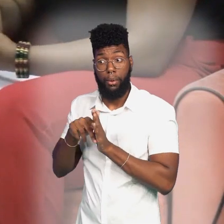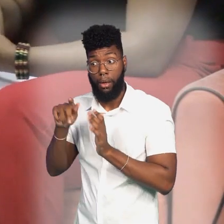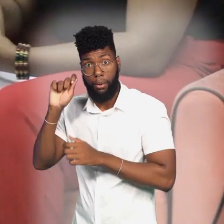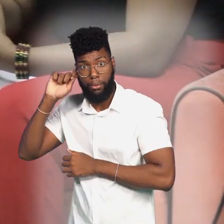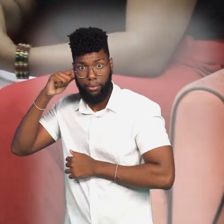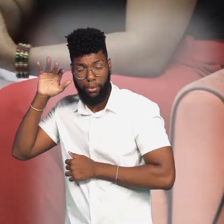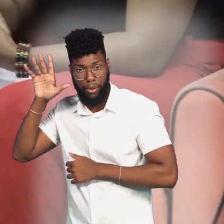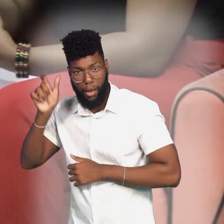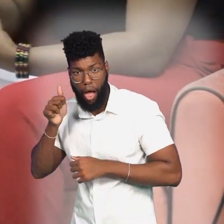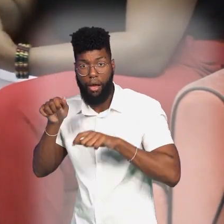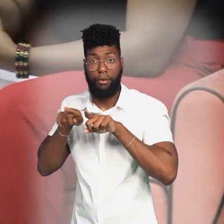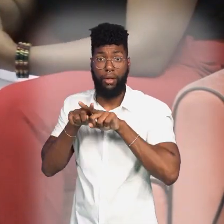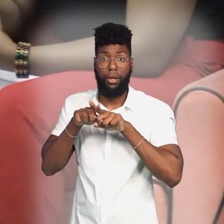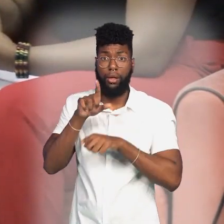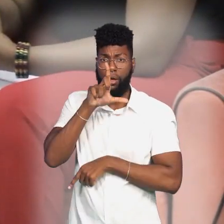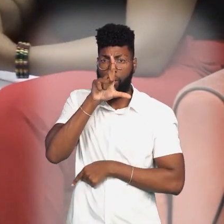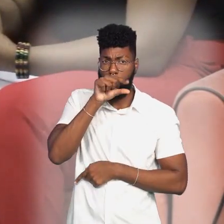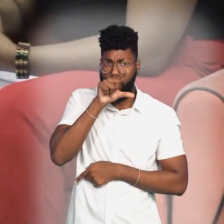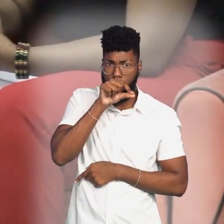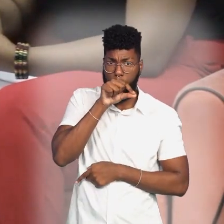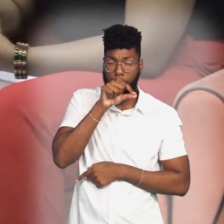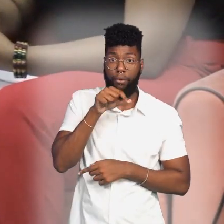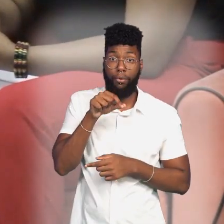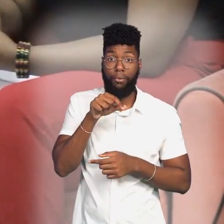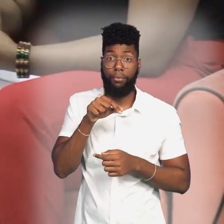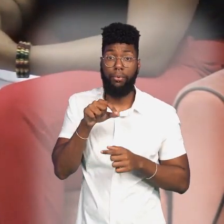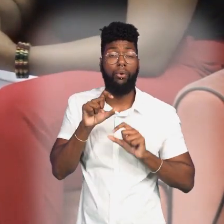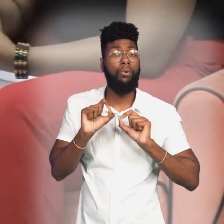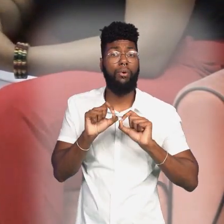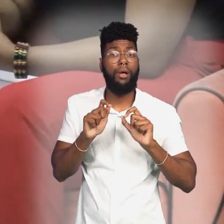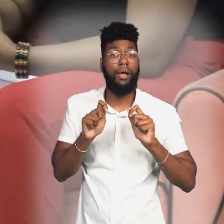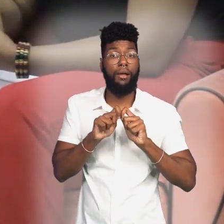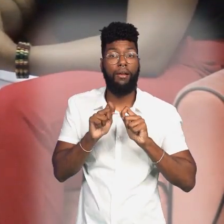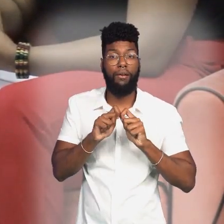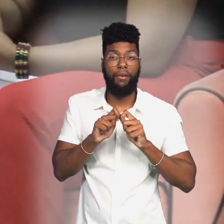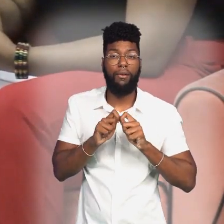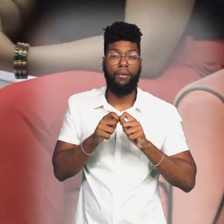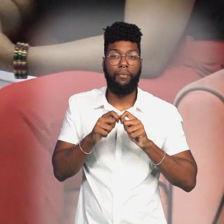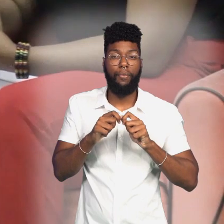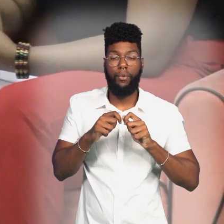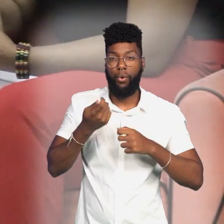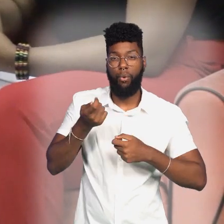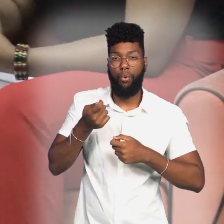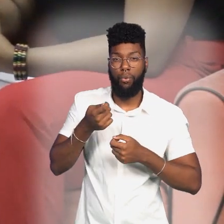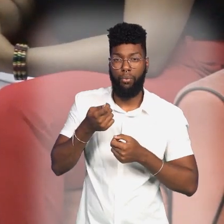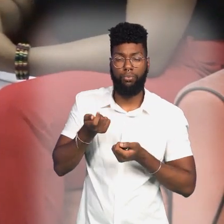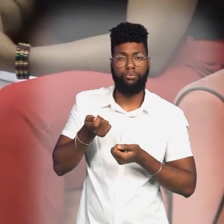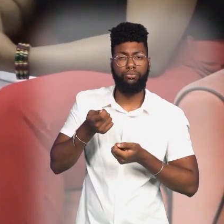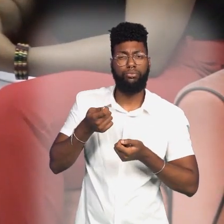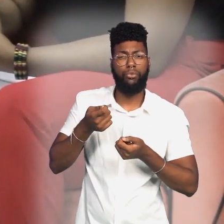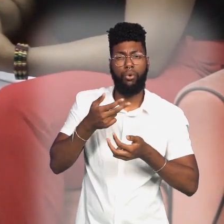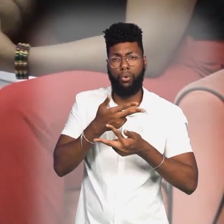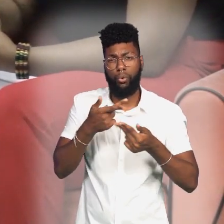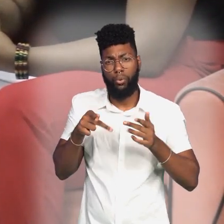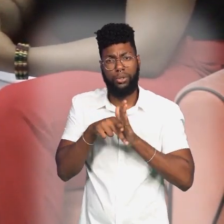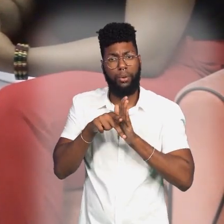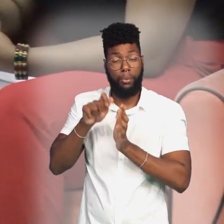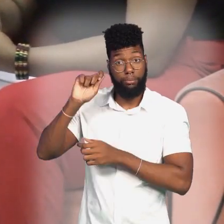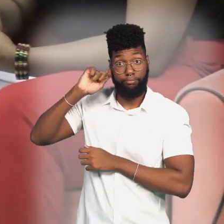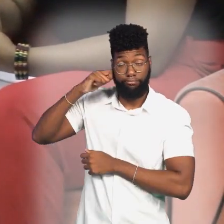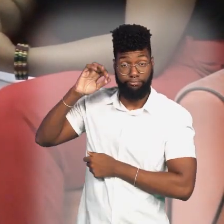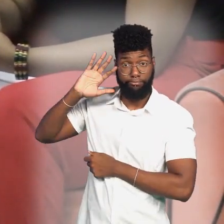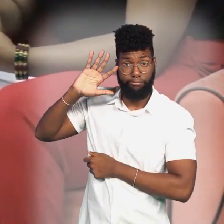aquele frango cabidela, que é feito com molho e tem sangue de galinha. Sim.